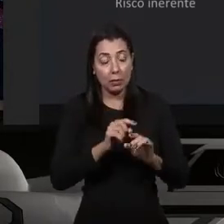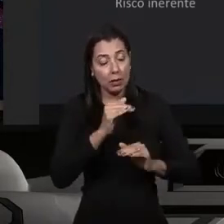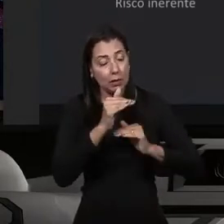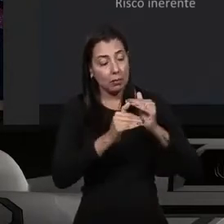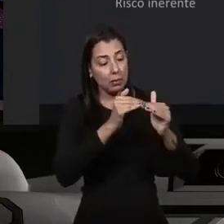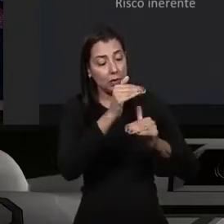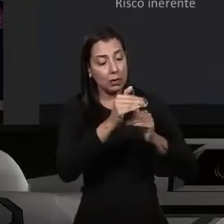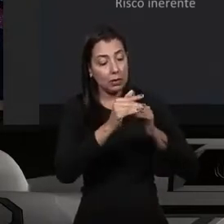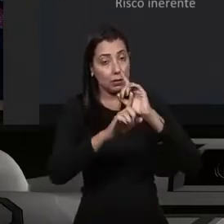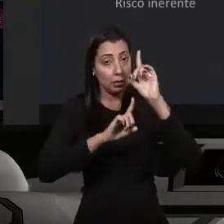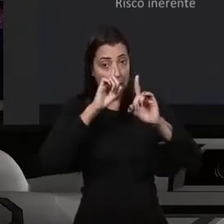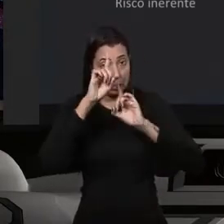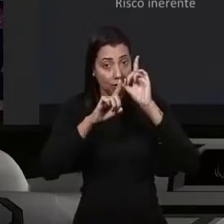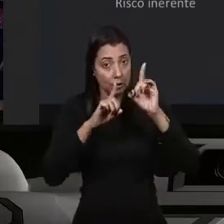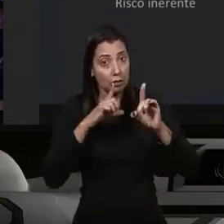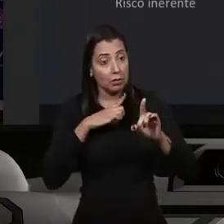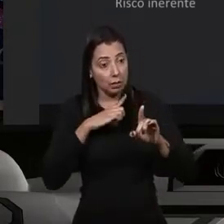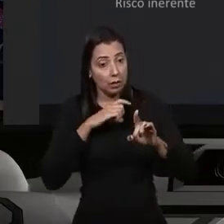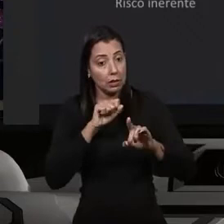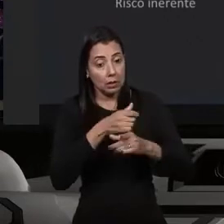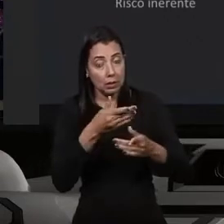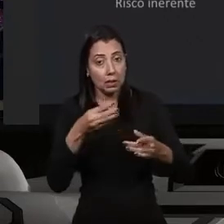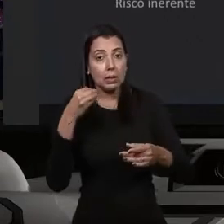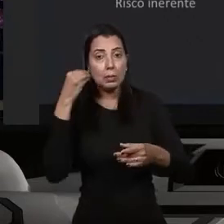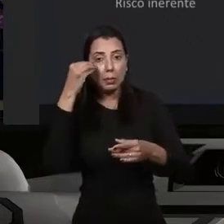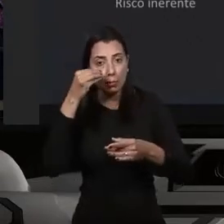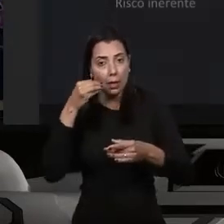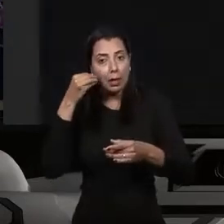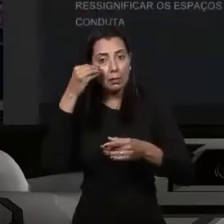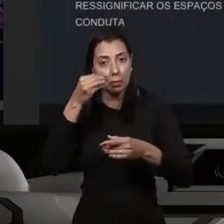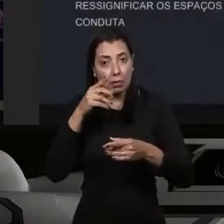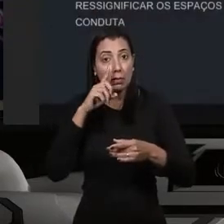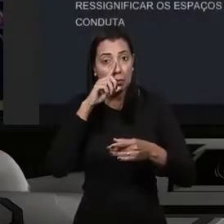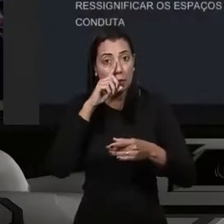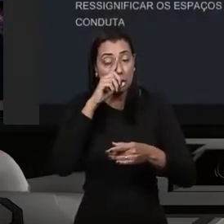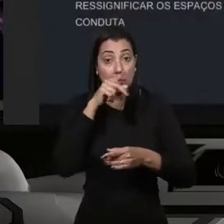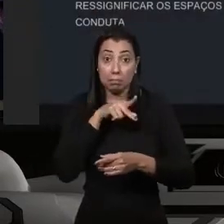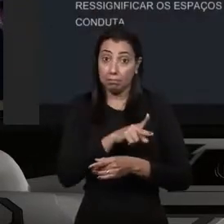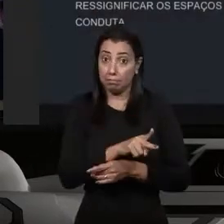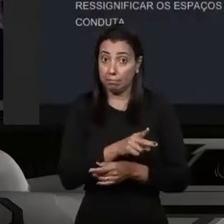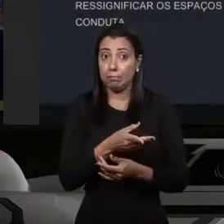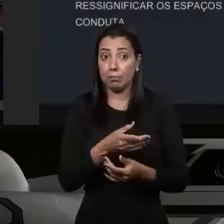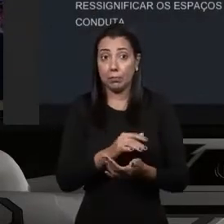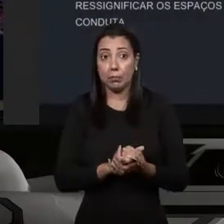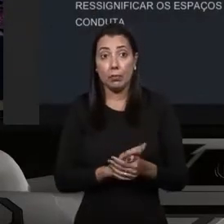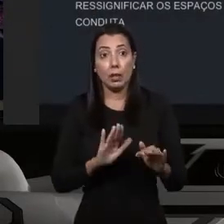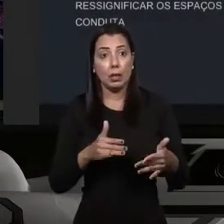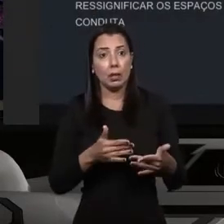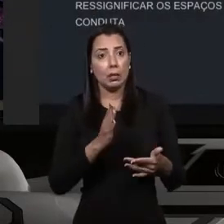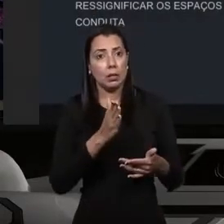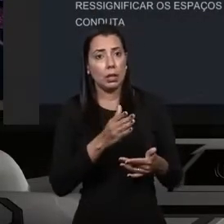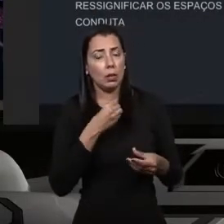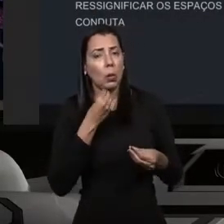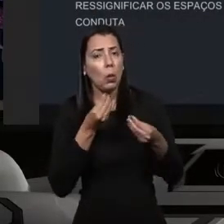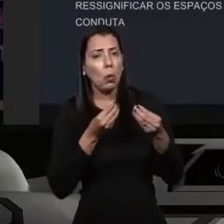criativo ele tem a ousadia, a experimentação e o risco inerente. Então, como a gente